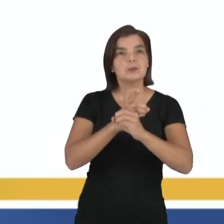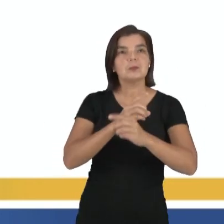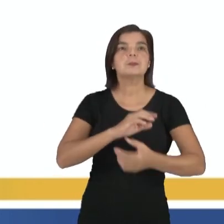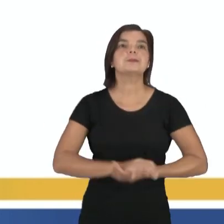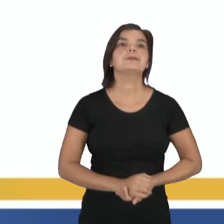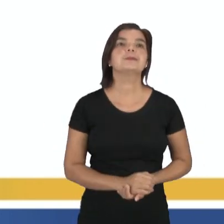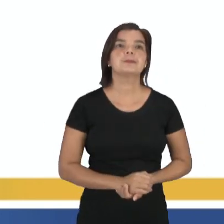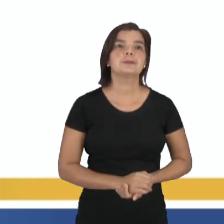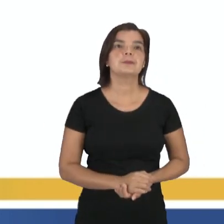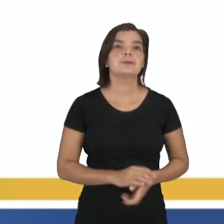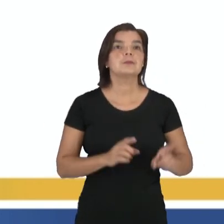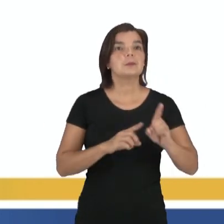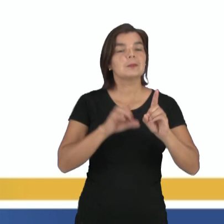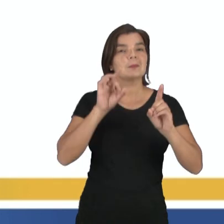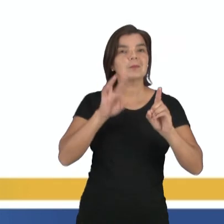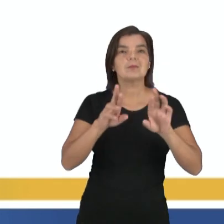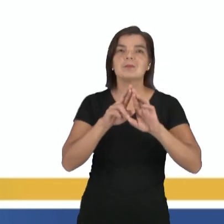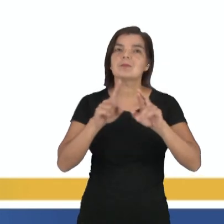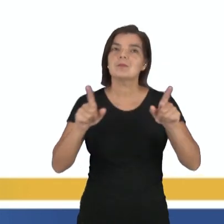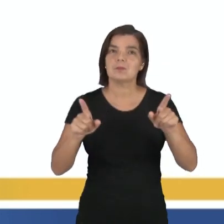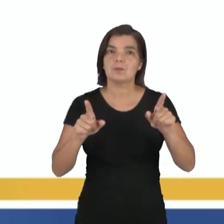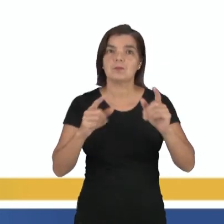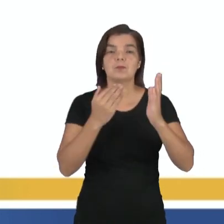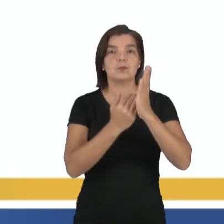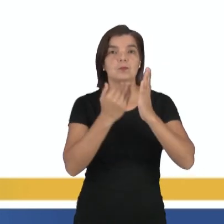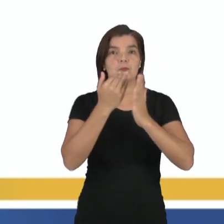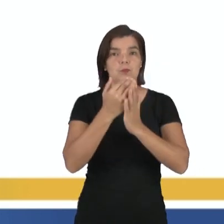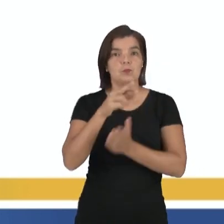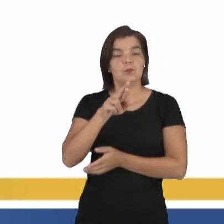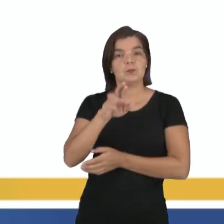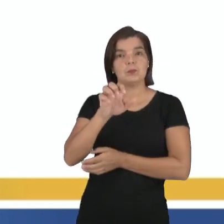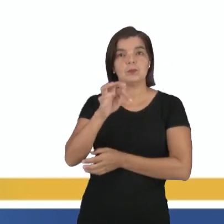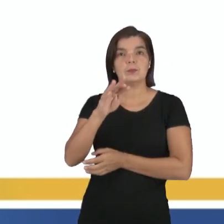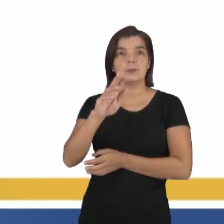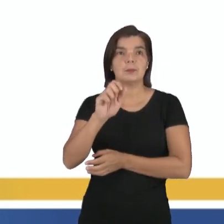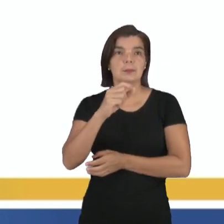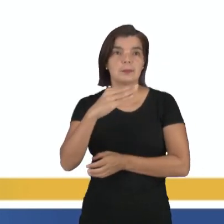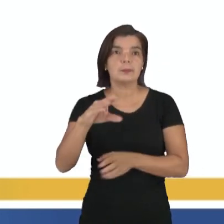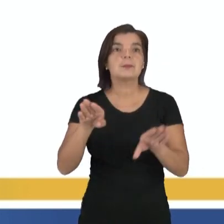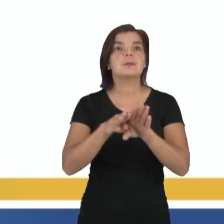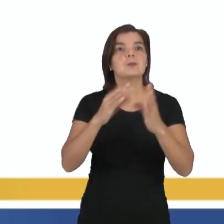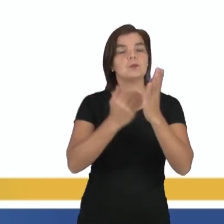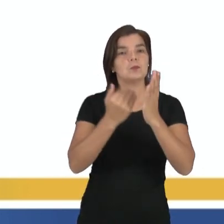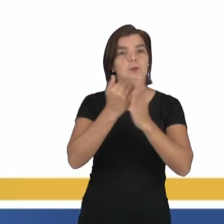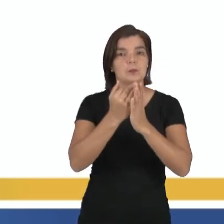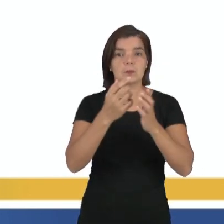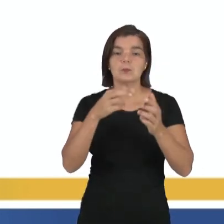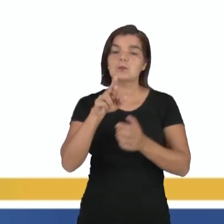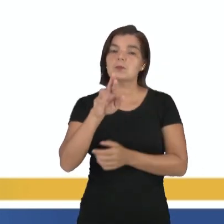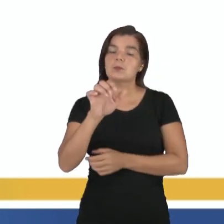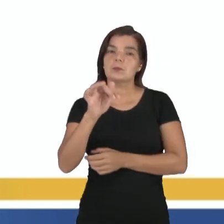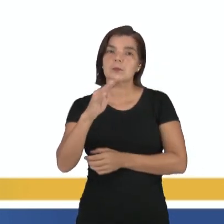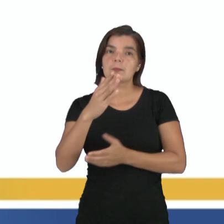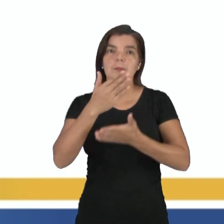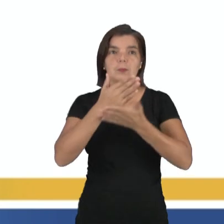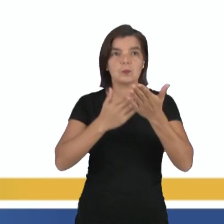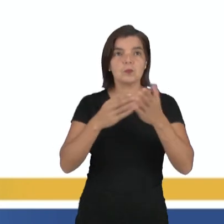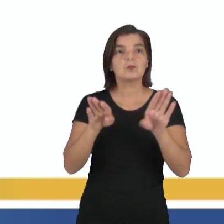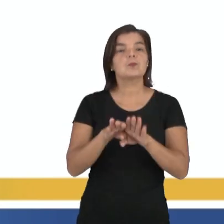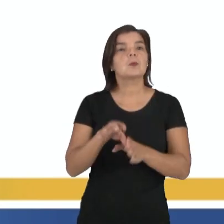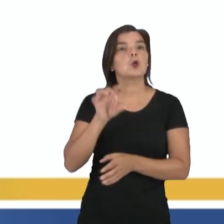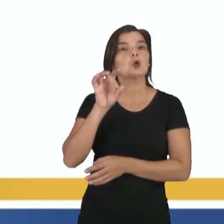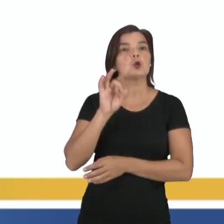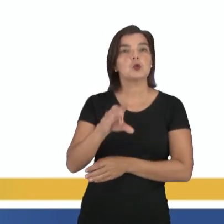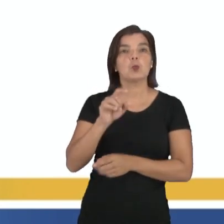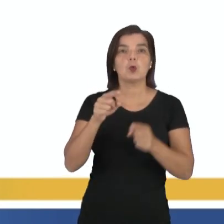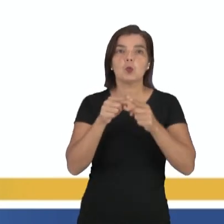se encontra. D, apenas da diferença entre o índice de refração e o índice de refração do meio. E a